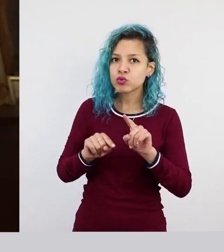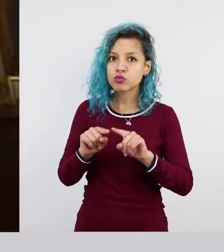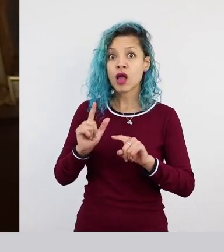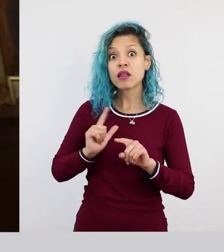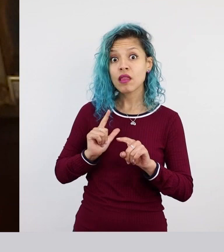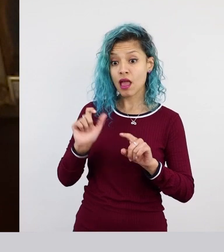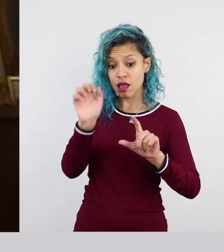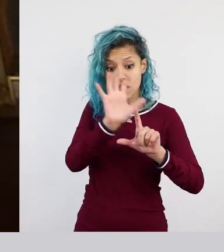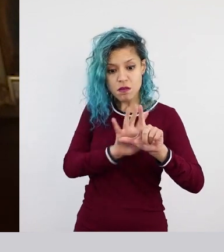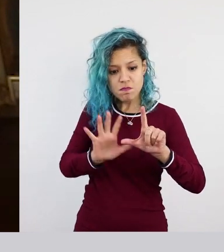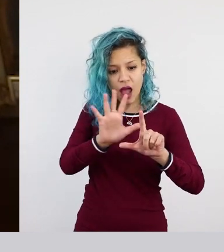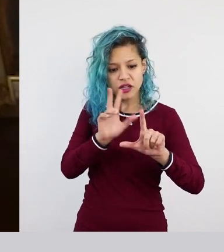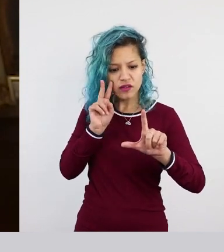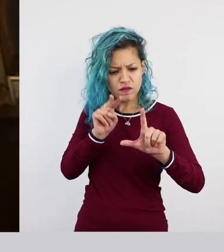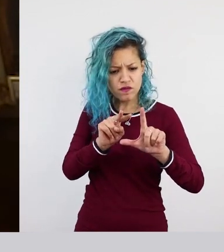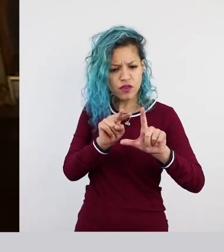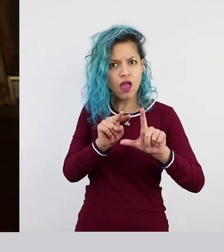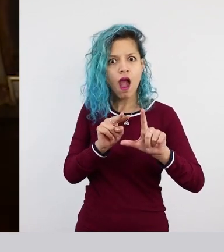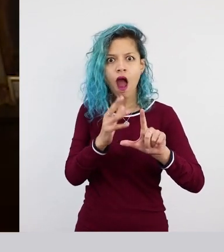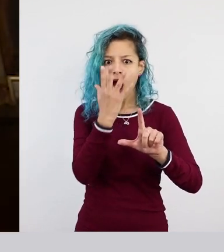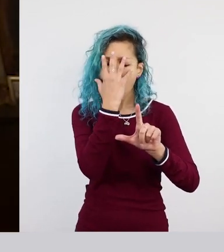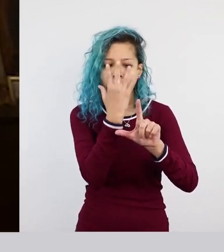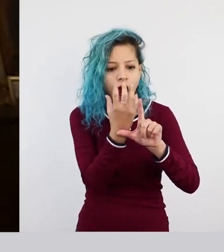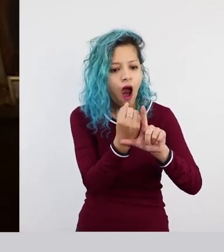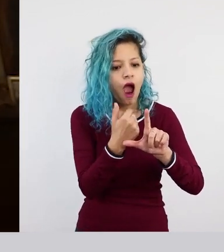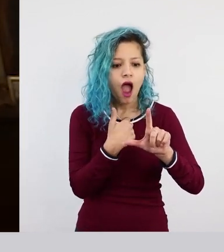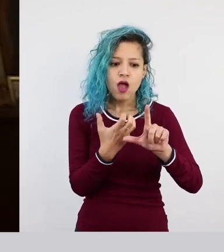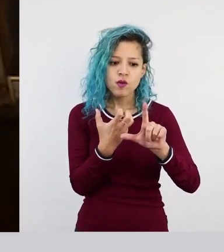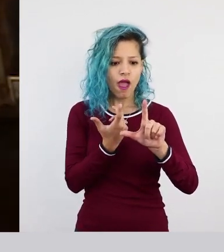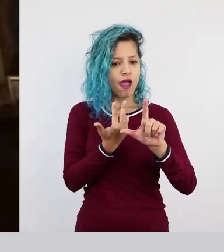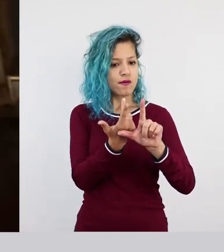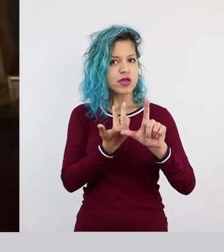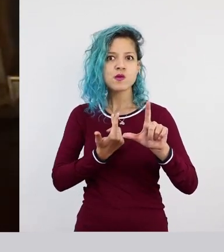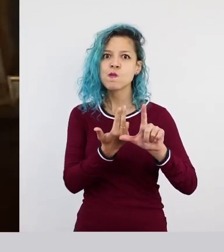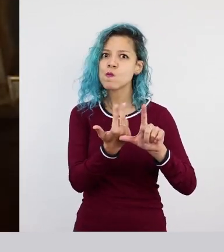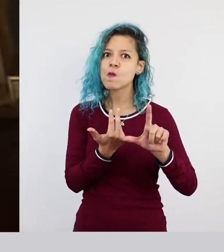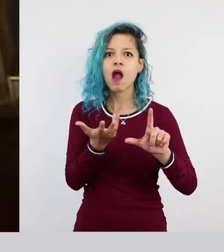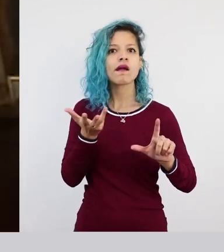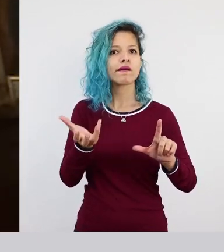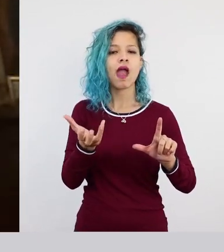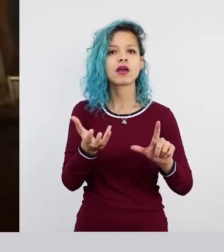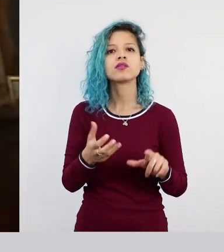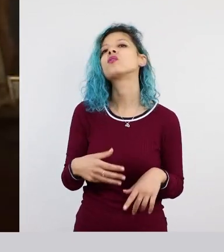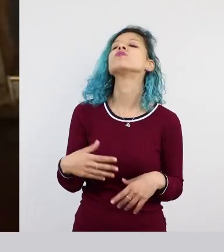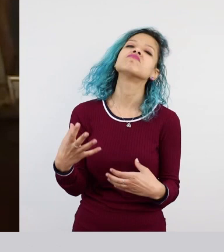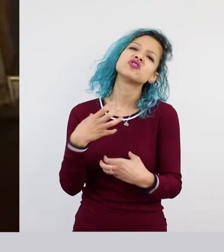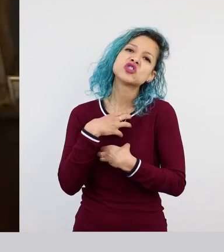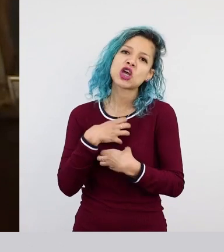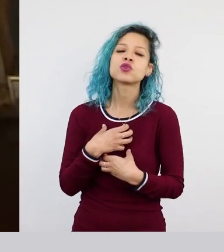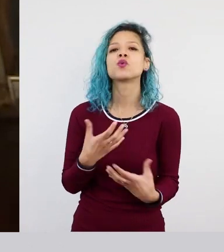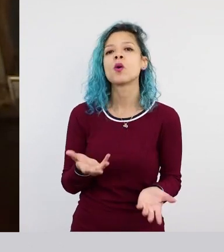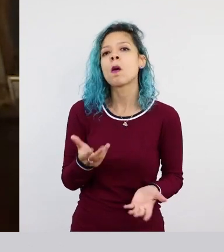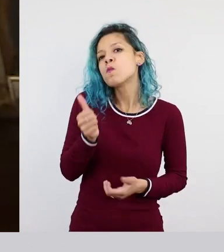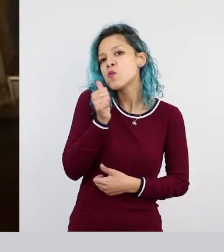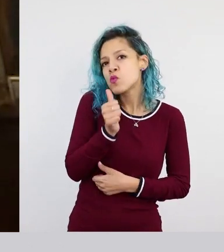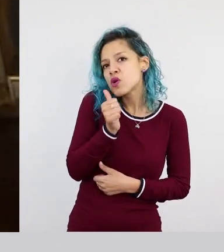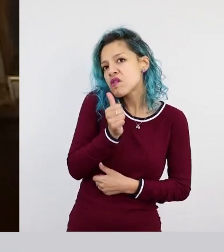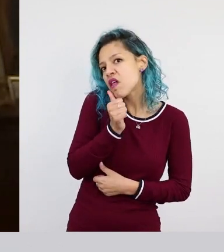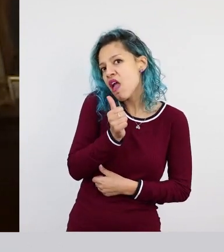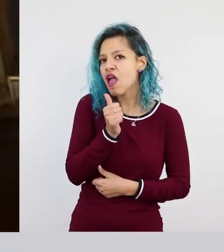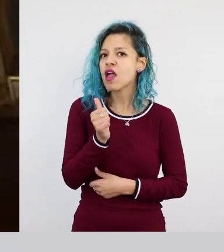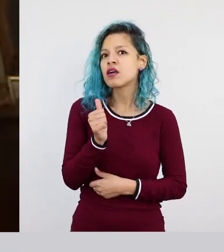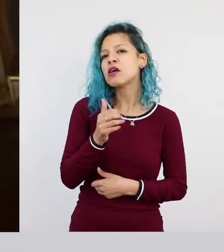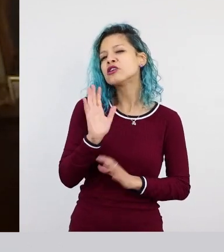uma imagem da Divine, eu falei: não, eu quero ser isso. Então eu peguei aquela coisa toda de mulherzinha, né,